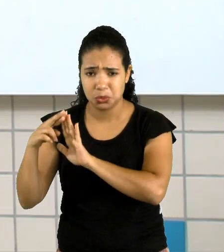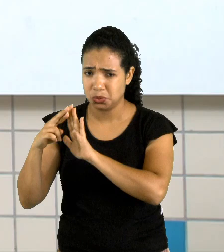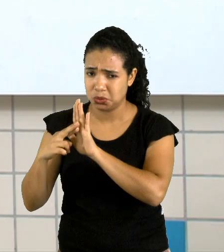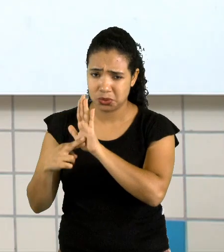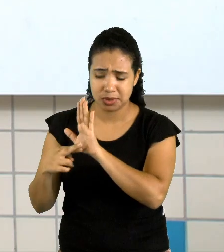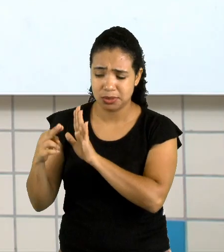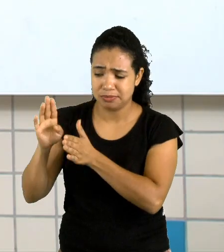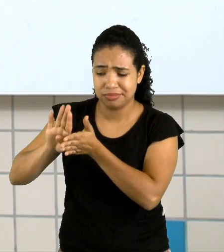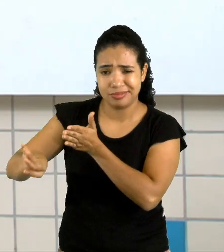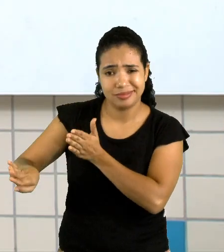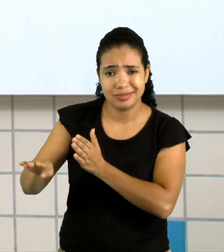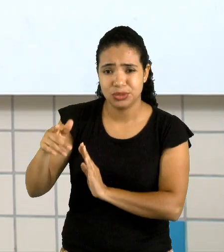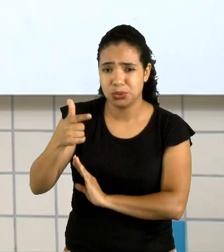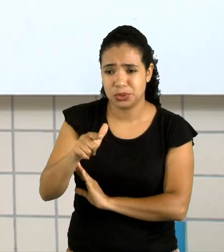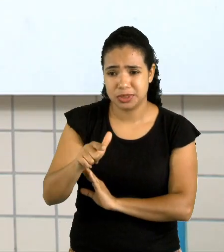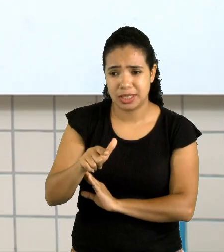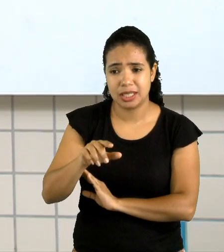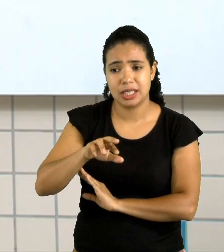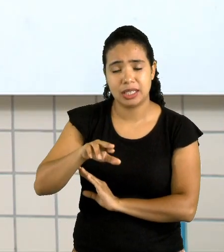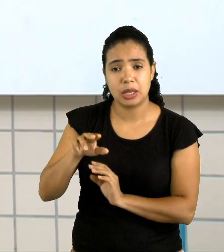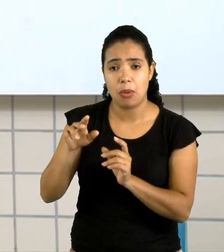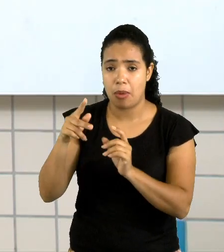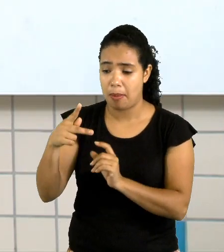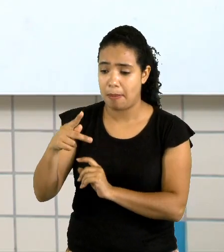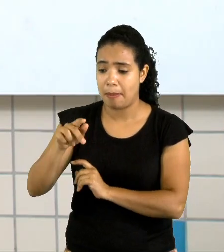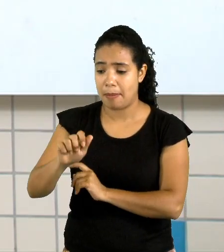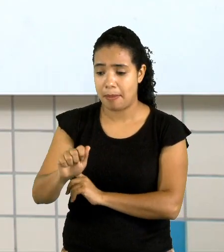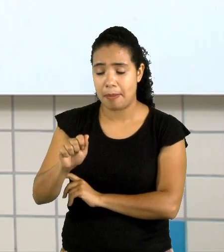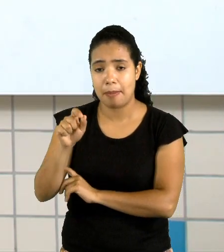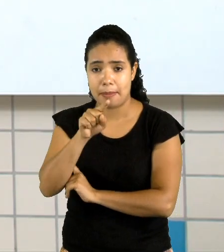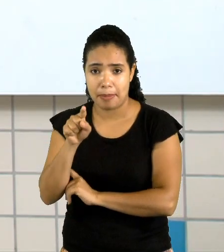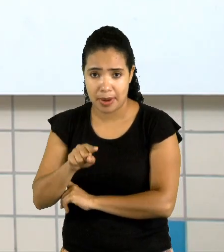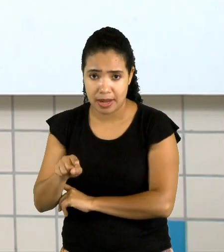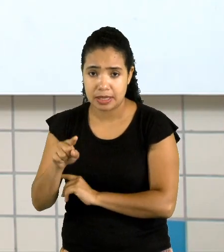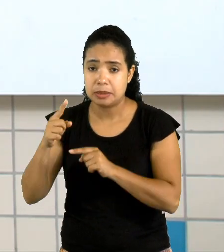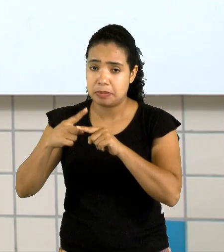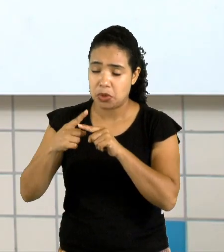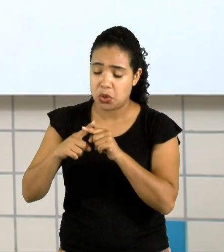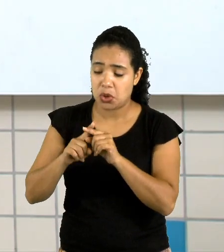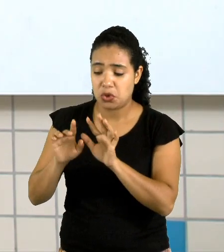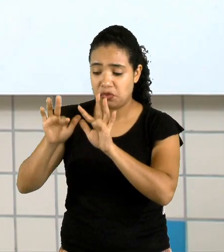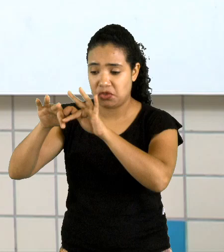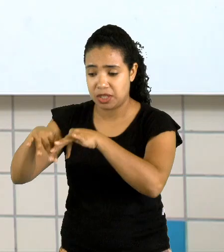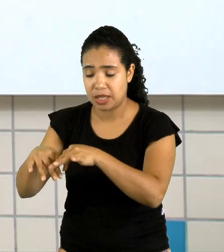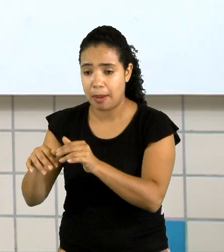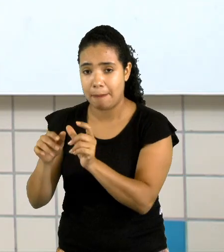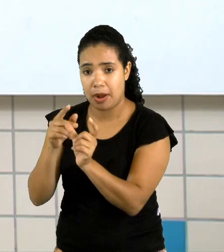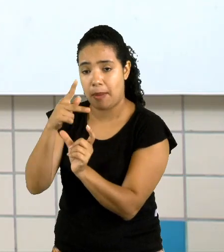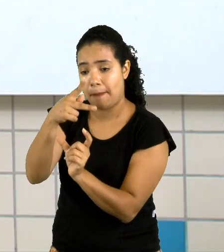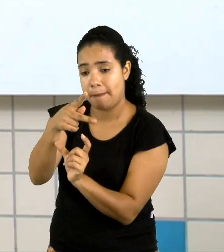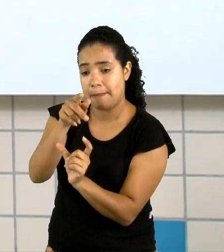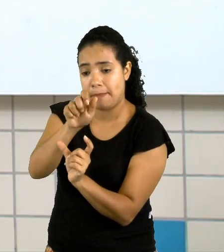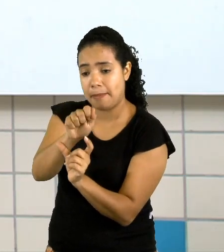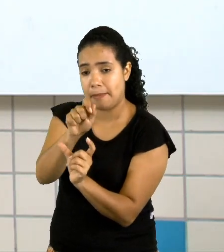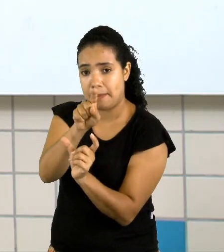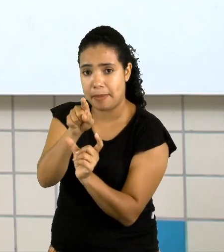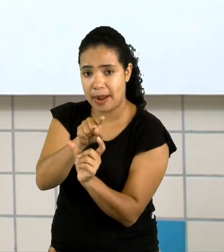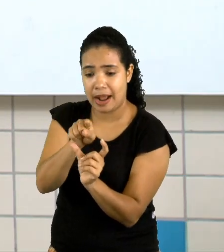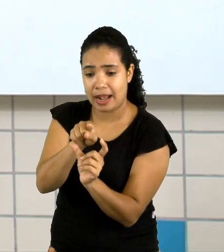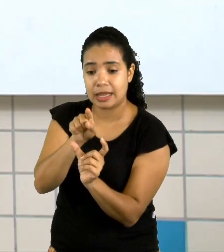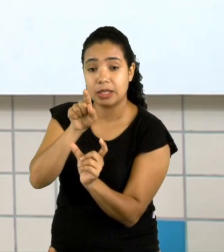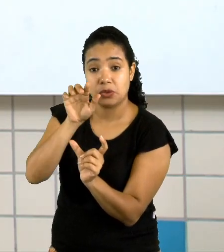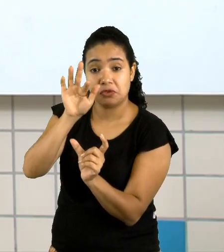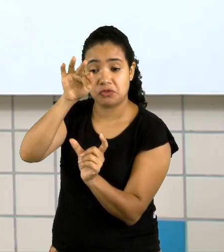então eles não são acentuados, porque ele terminou aqui com Z. Então, se o seu monossílabo terminar